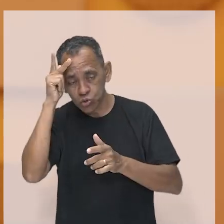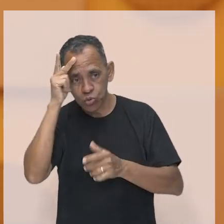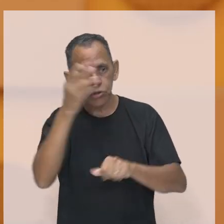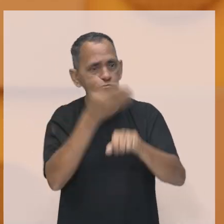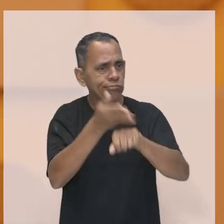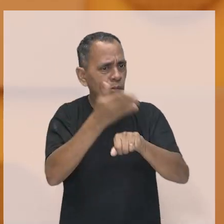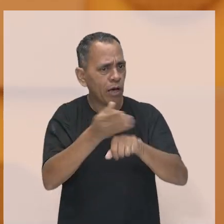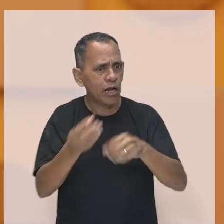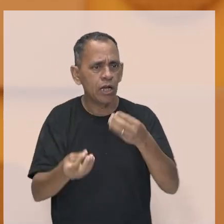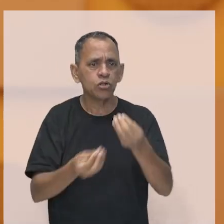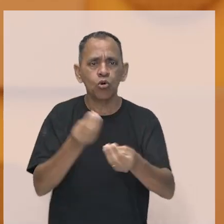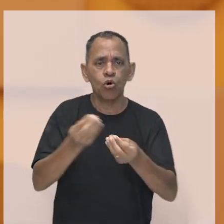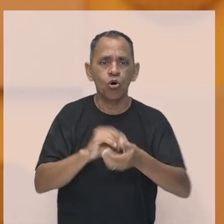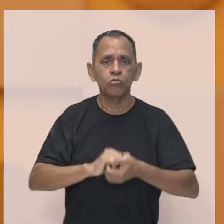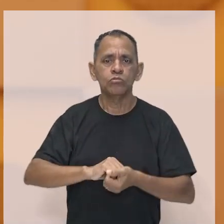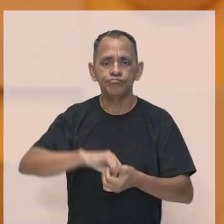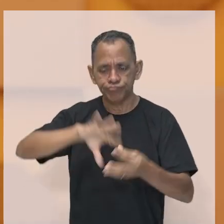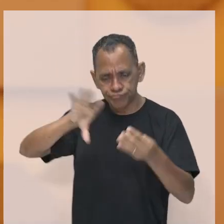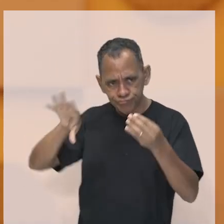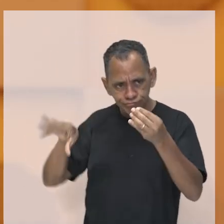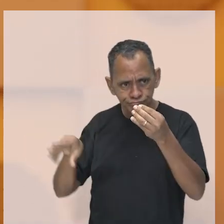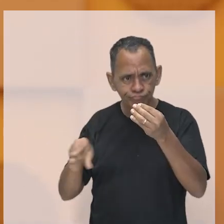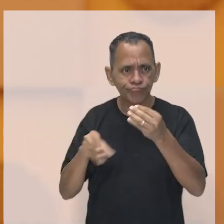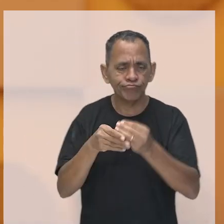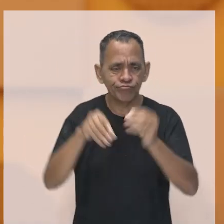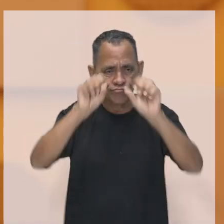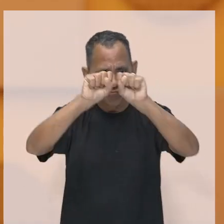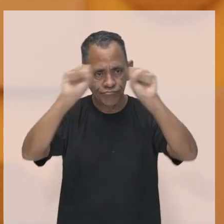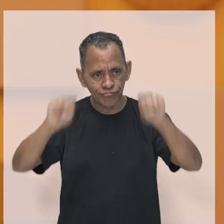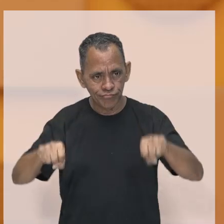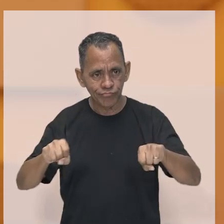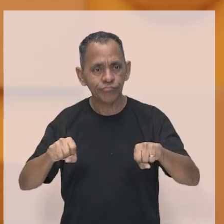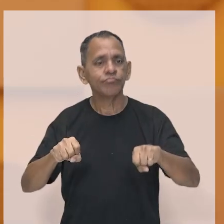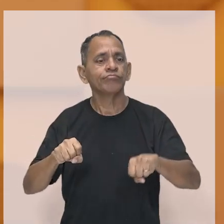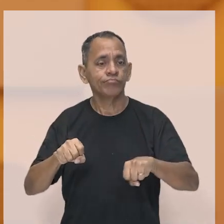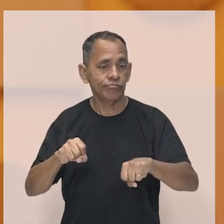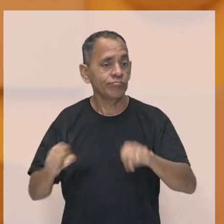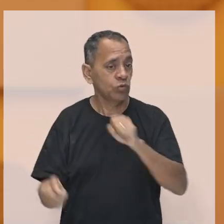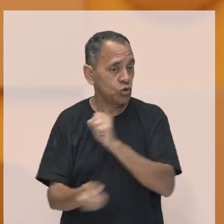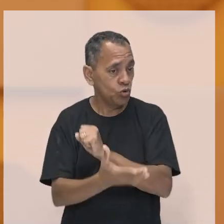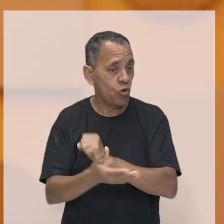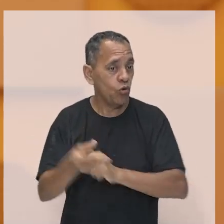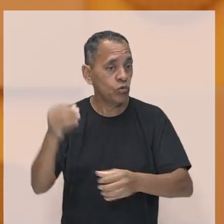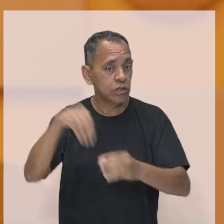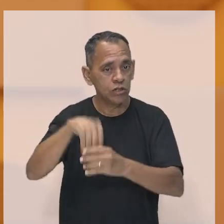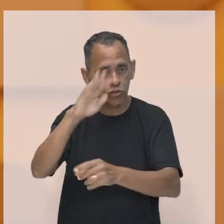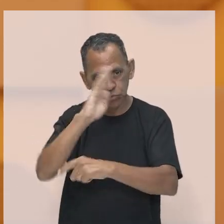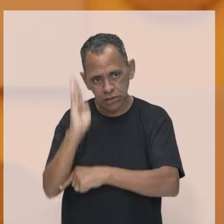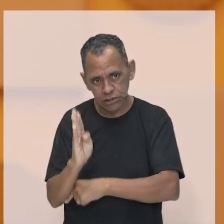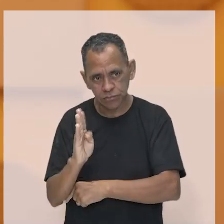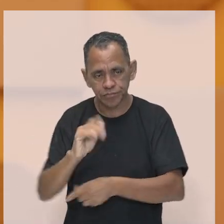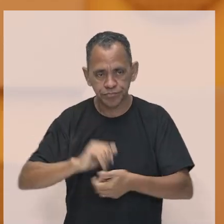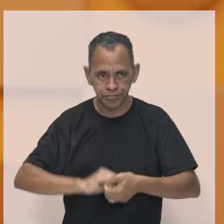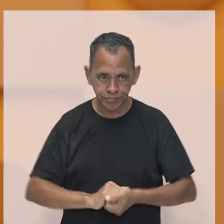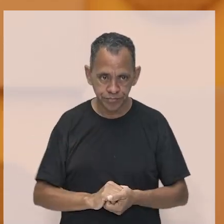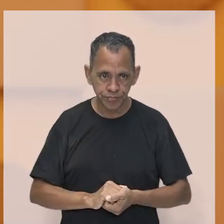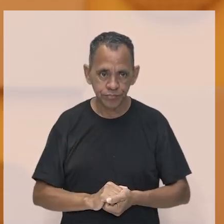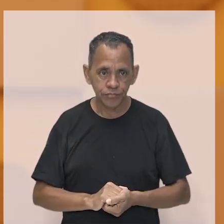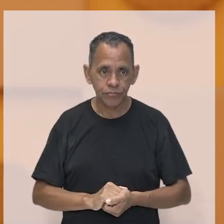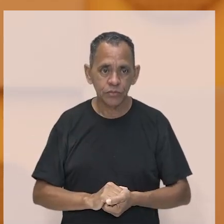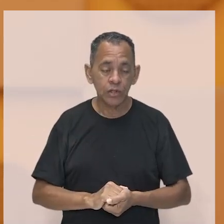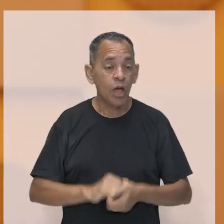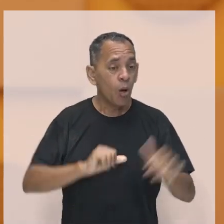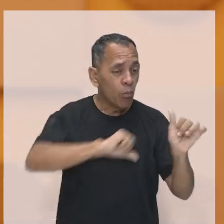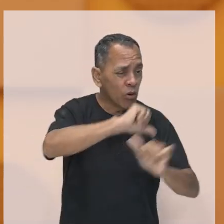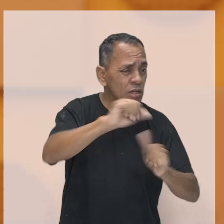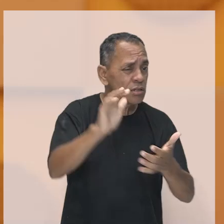ali preparados para que houvesse a implementação de um novo sistema de governo no nosso território. E